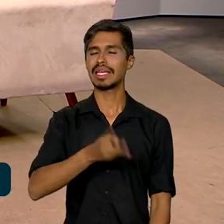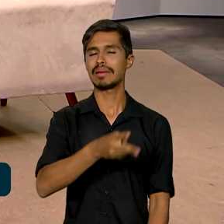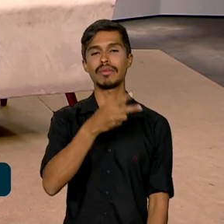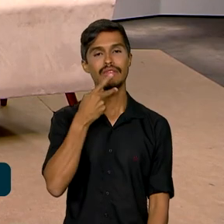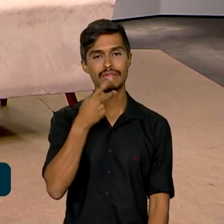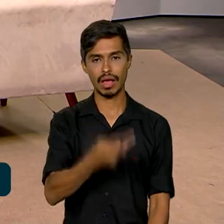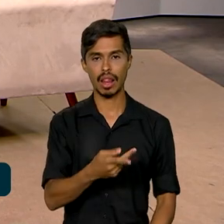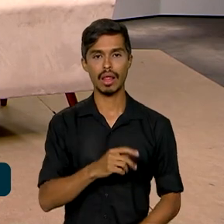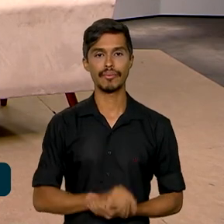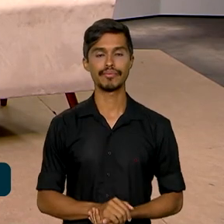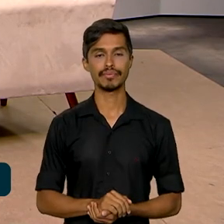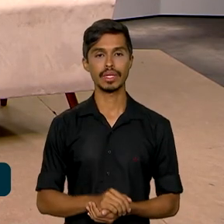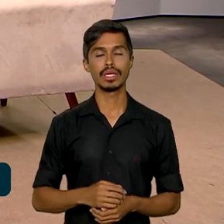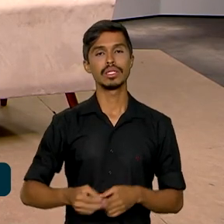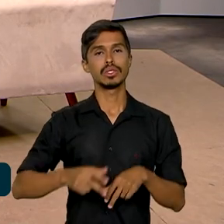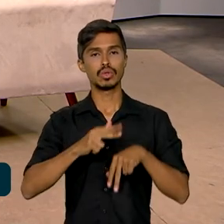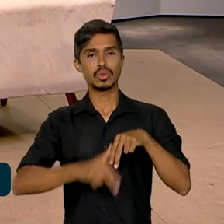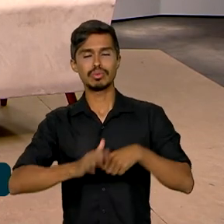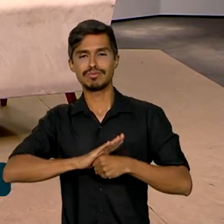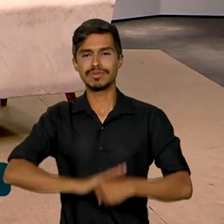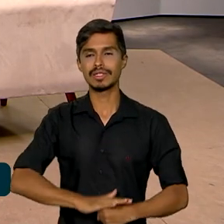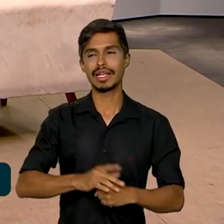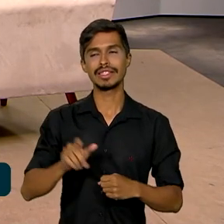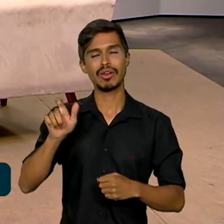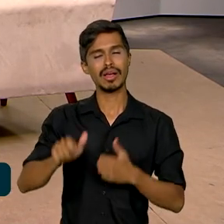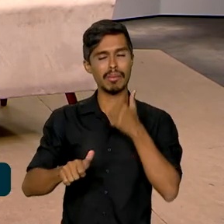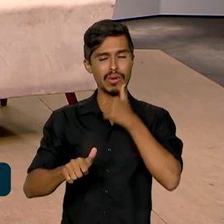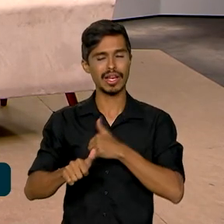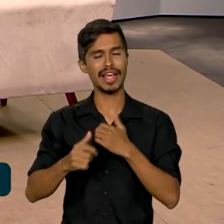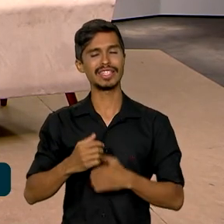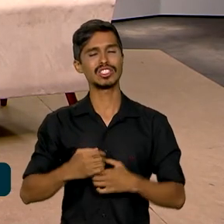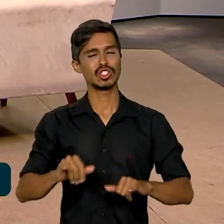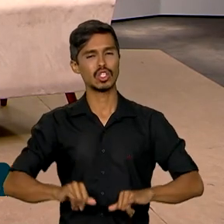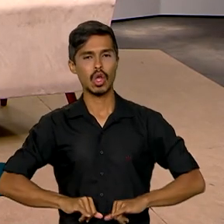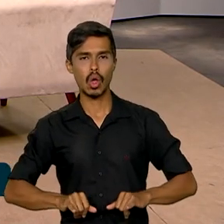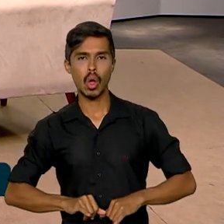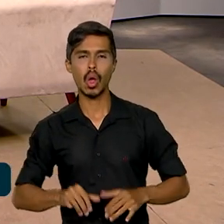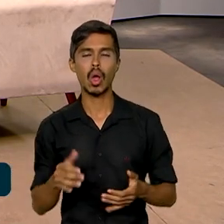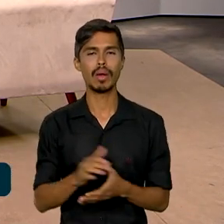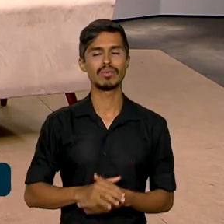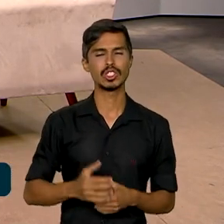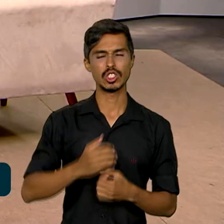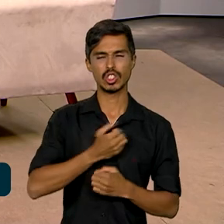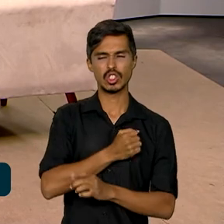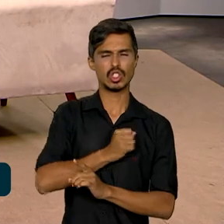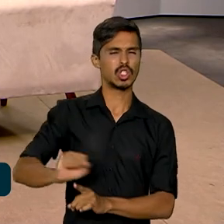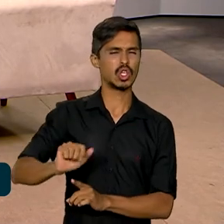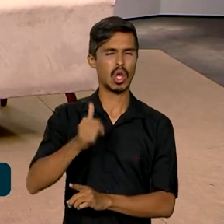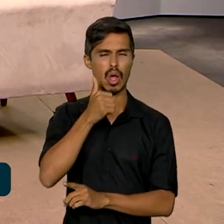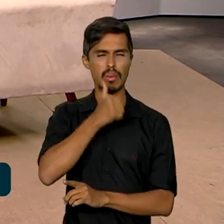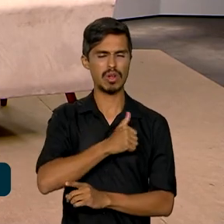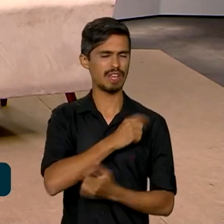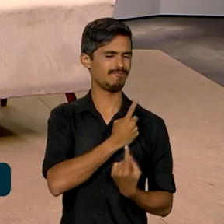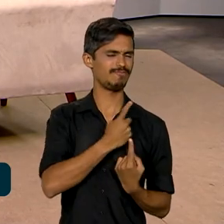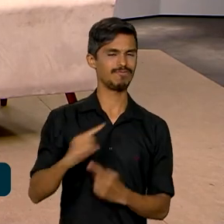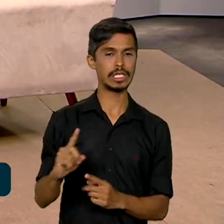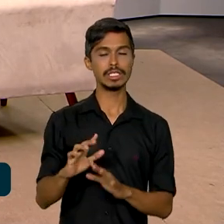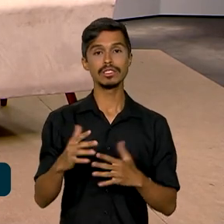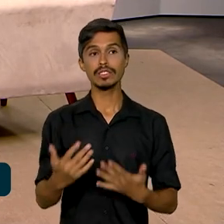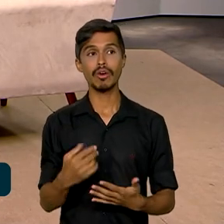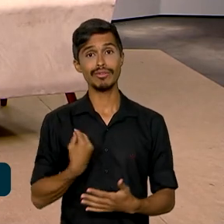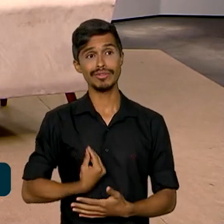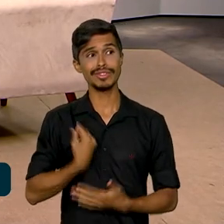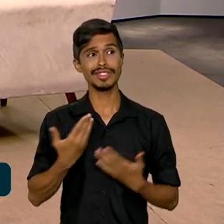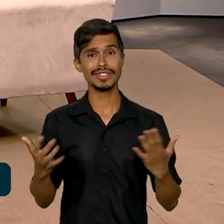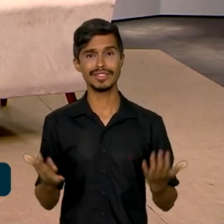a misoginia leva as mulheres à situação de sofrimento, ao ódio contra as mulheres que a gente tem